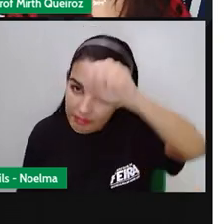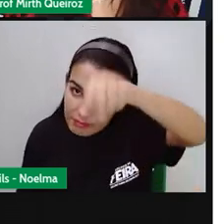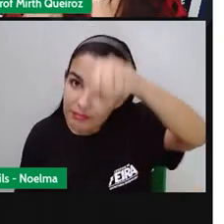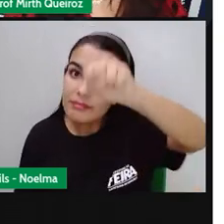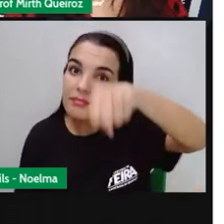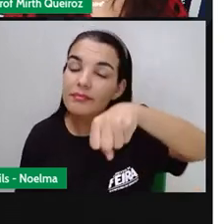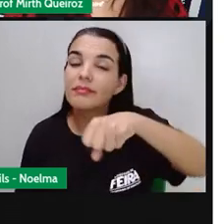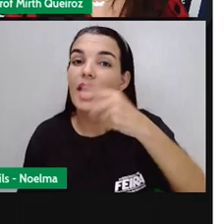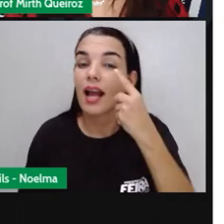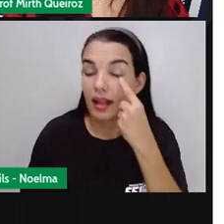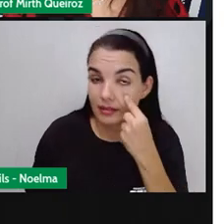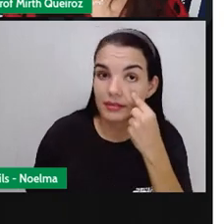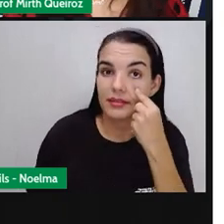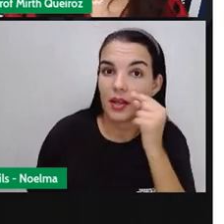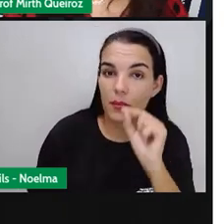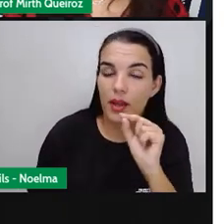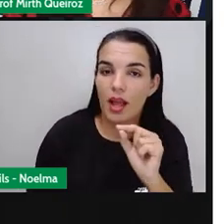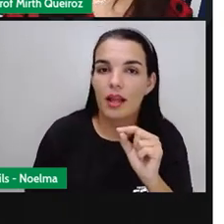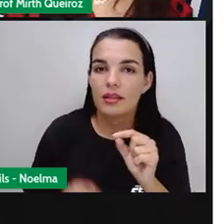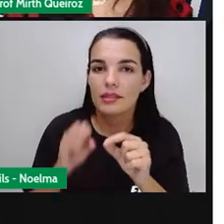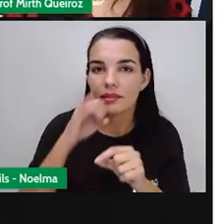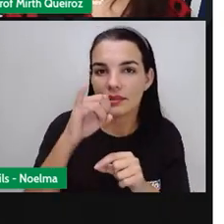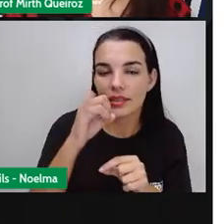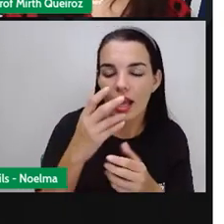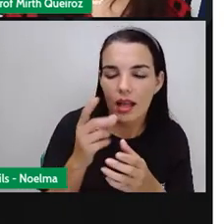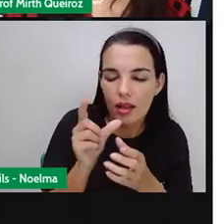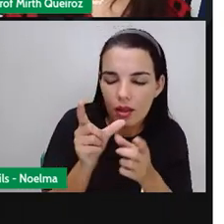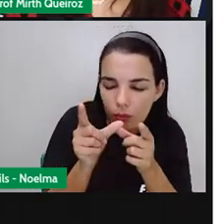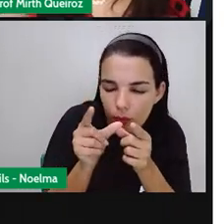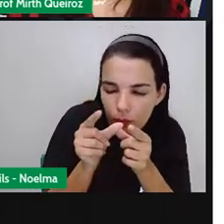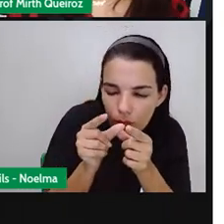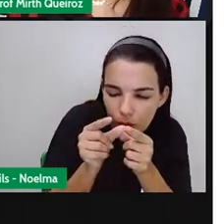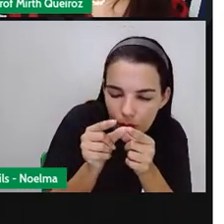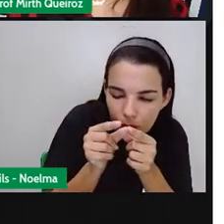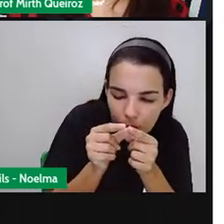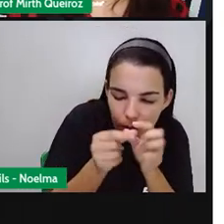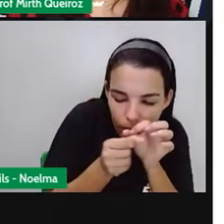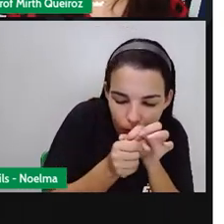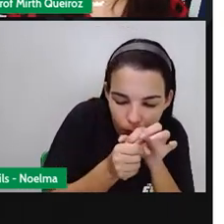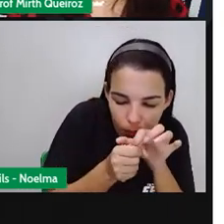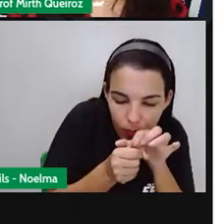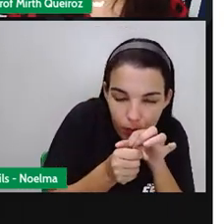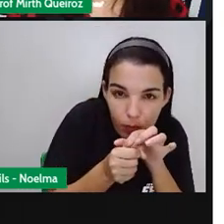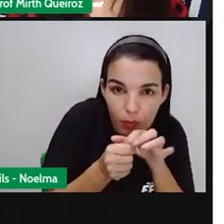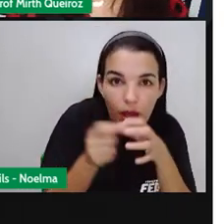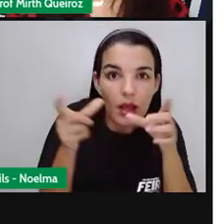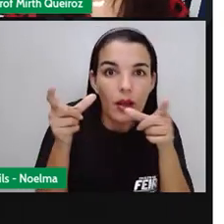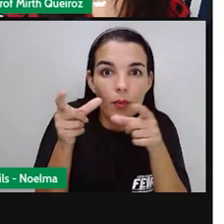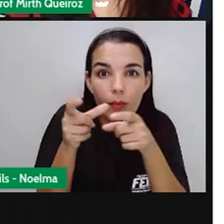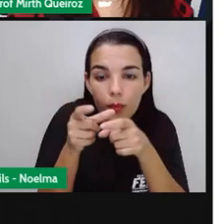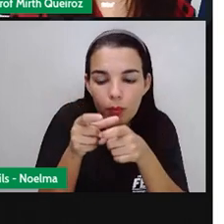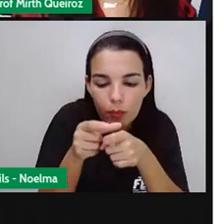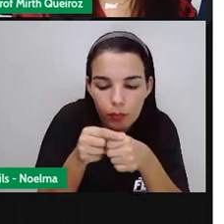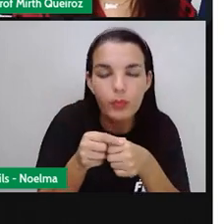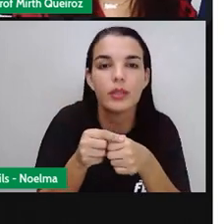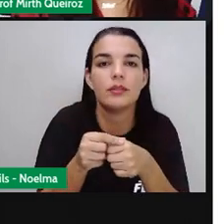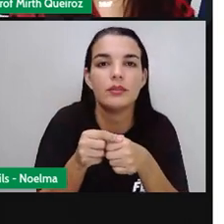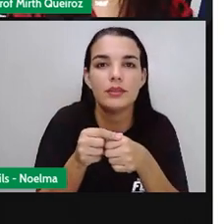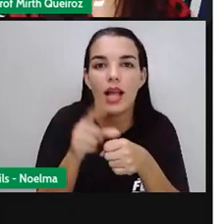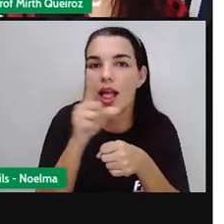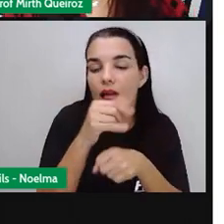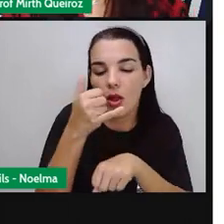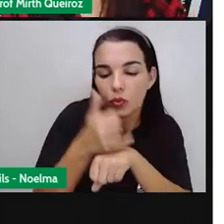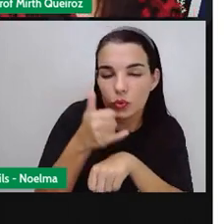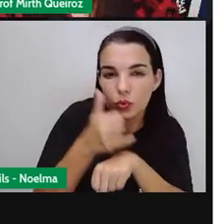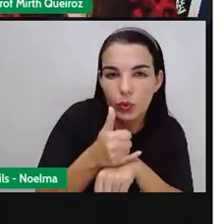Note que a naftalina, ela, com o tempo, ela vai diminuindo até ela desaparecer. O que acontece ali? Ela não passa do estado